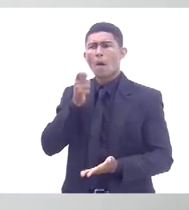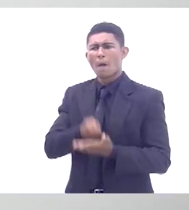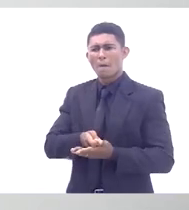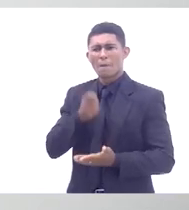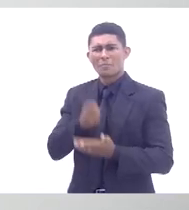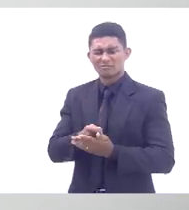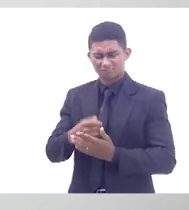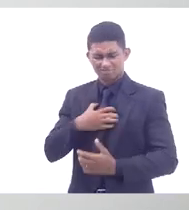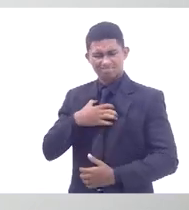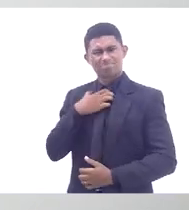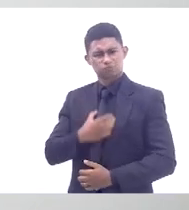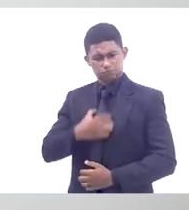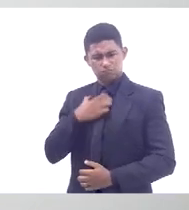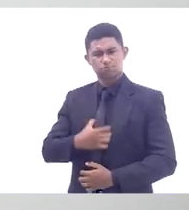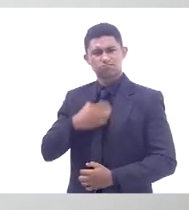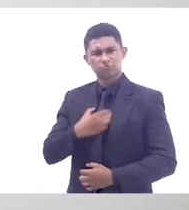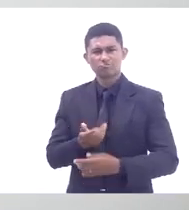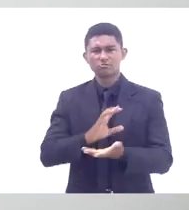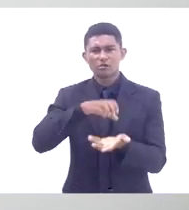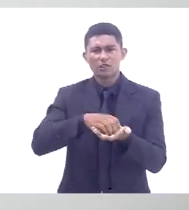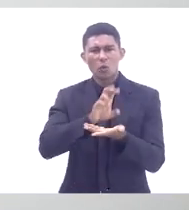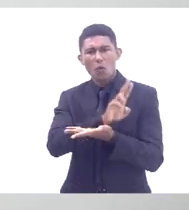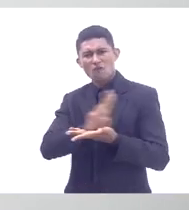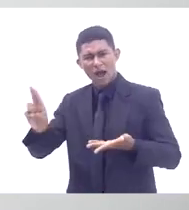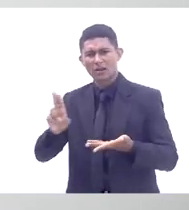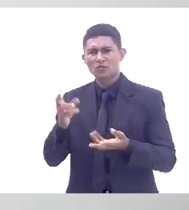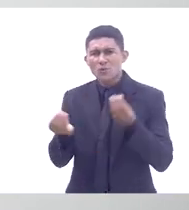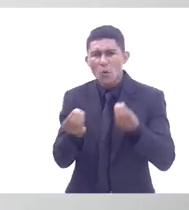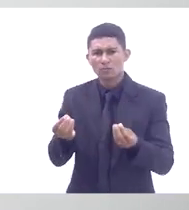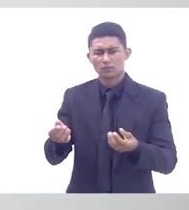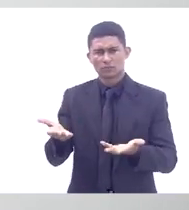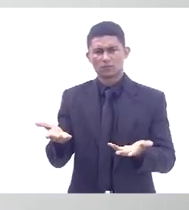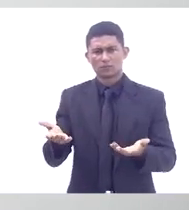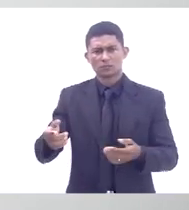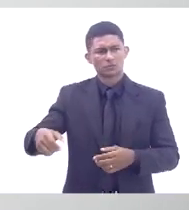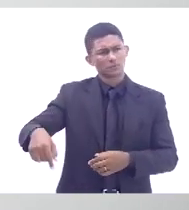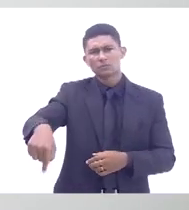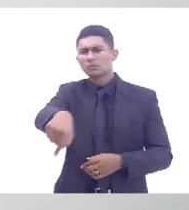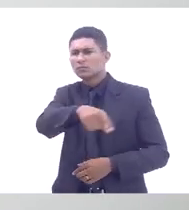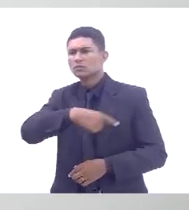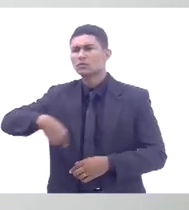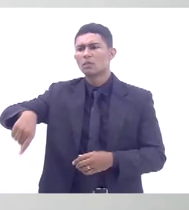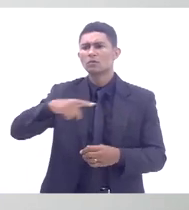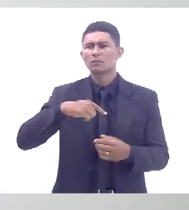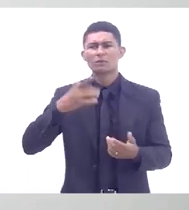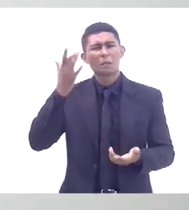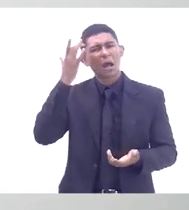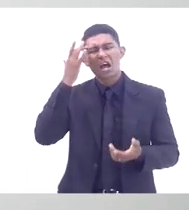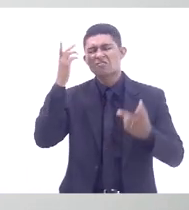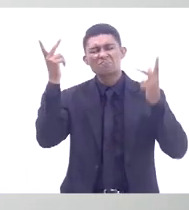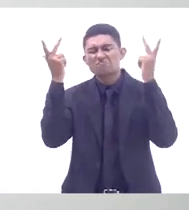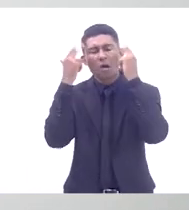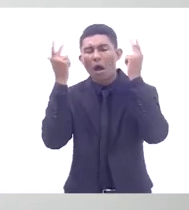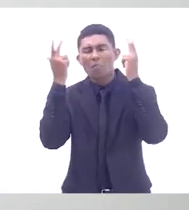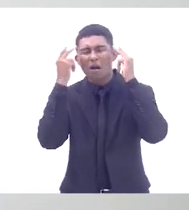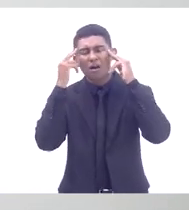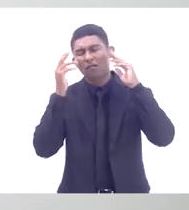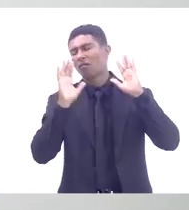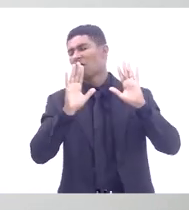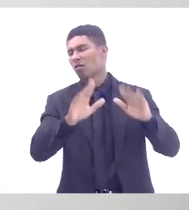indignados com essa situação da UEF nós não podemos tomar isso como normal